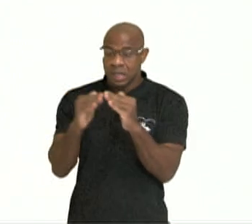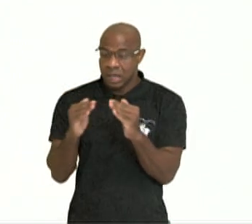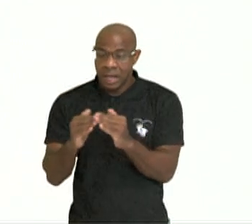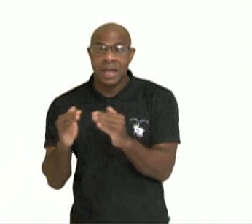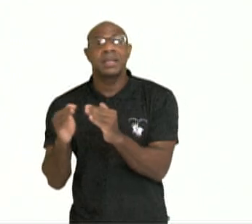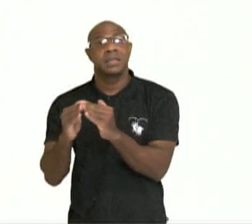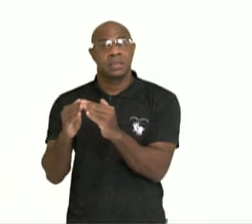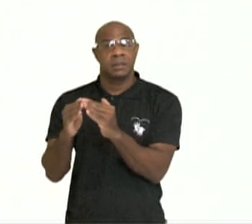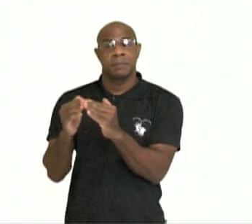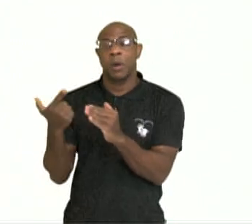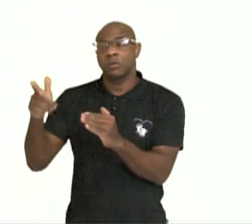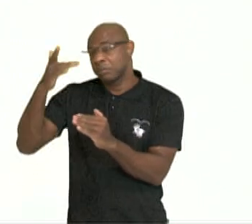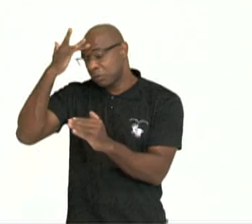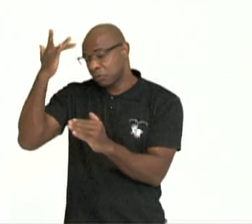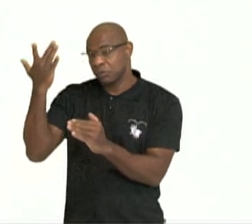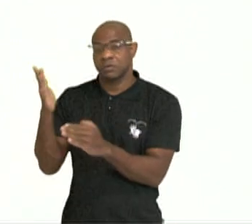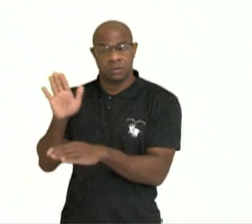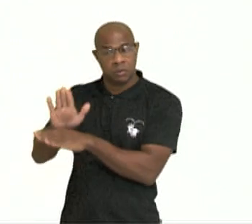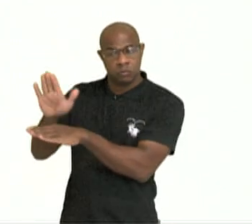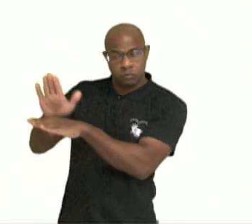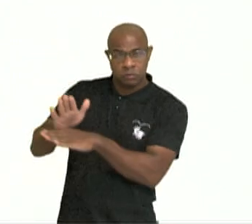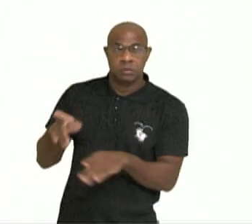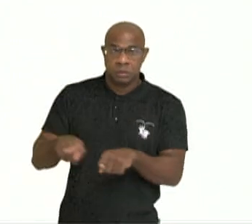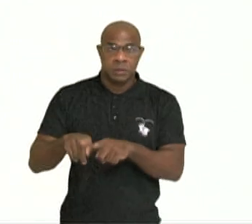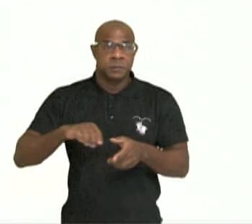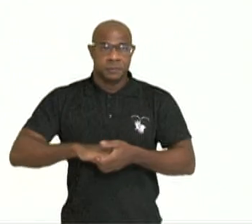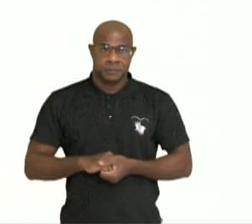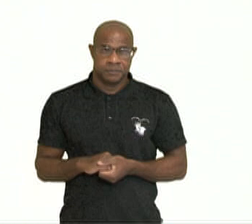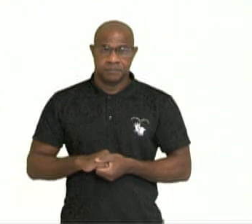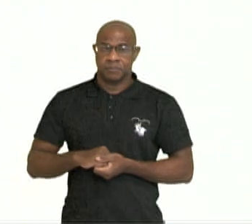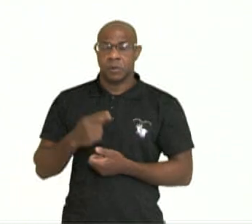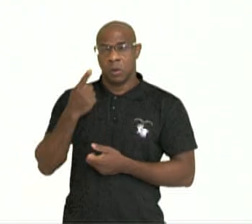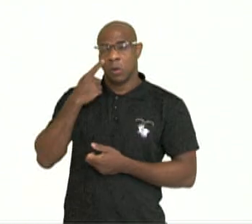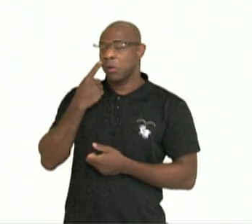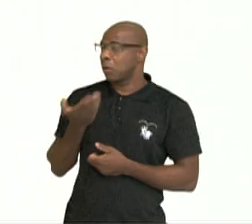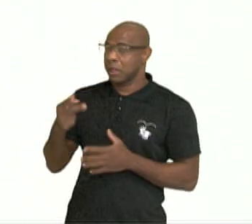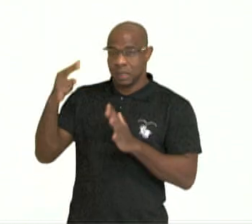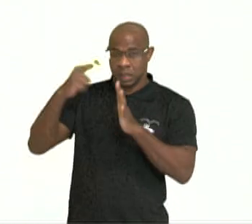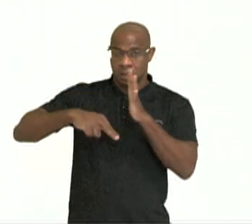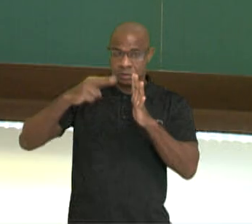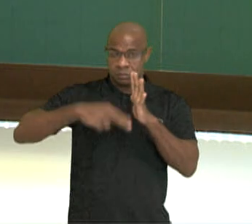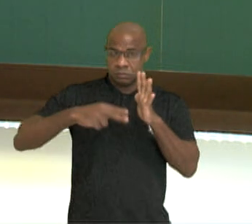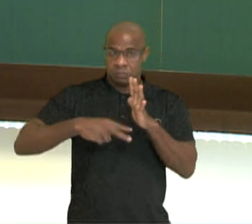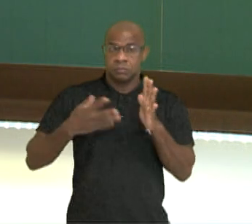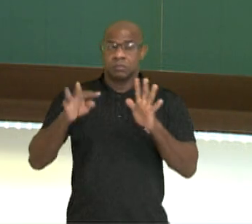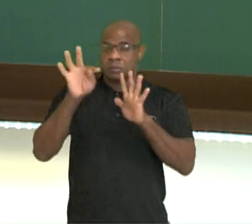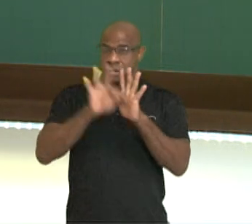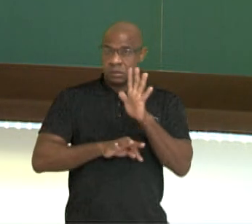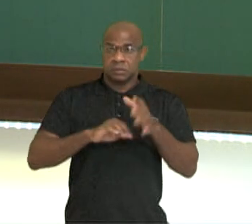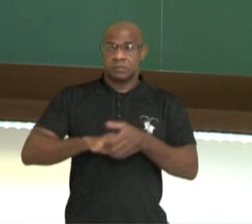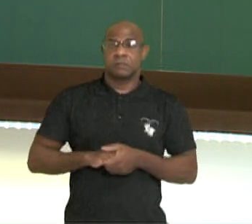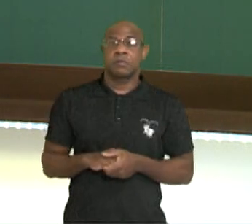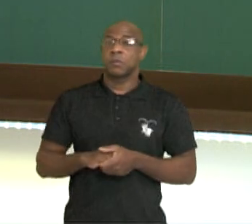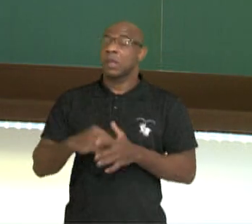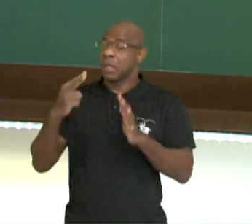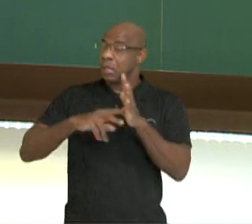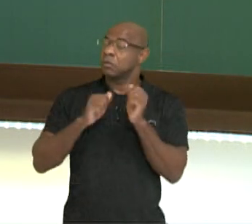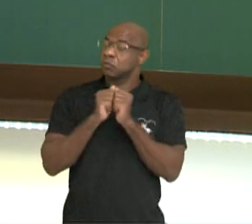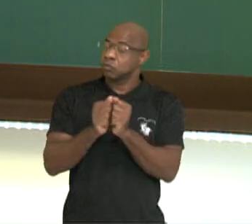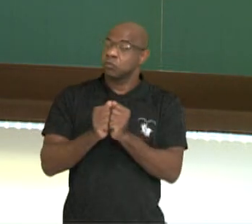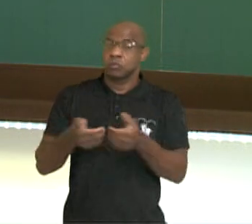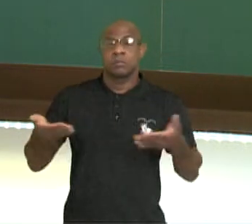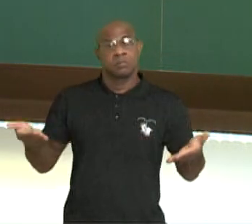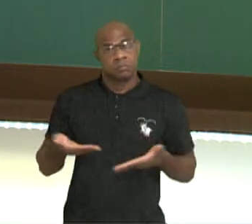não tem onde morar. Vamos à leitura do texto? Olha só, a prof quer que você leia junto comigo, né? Vamos